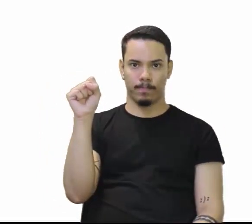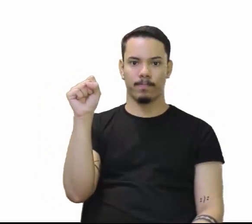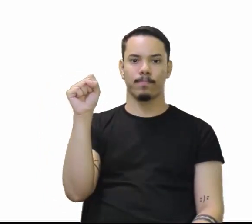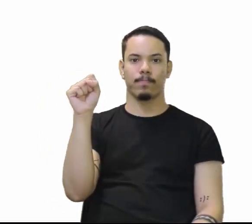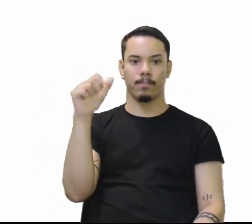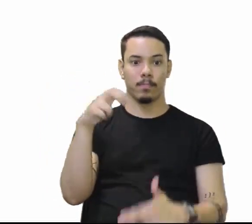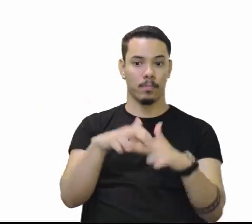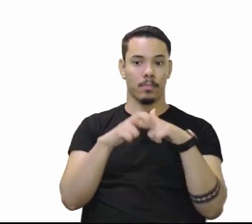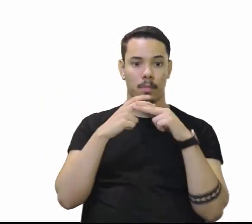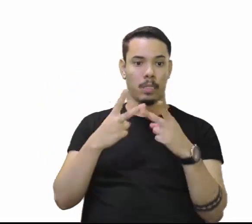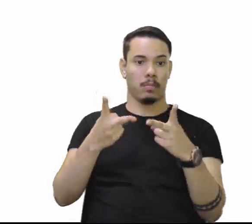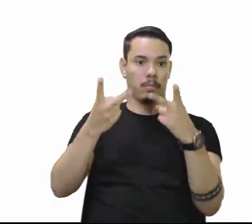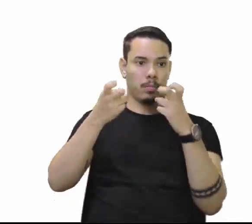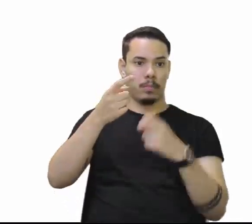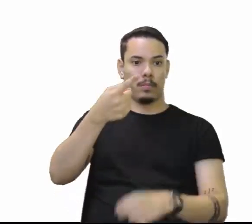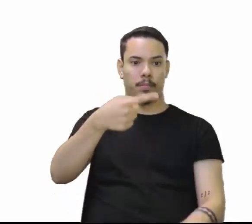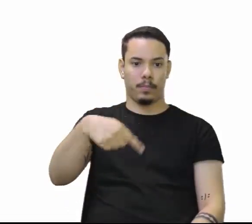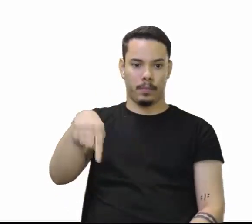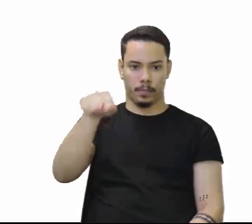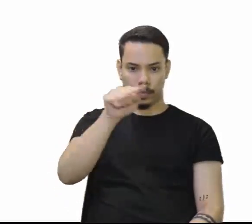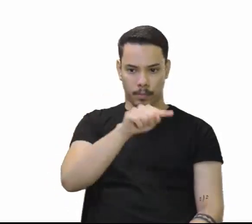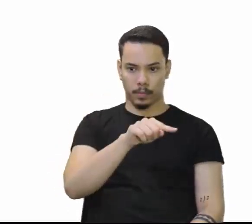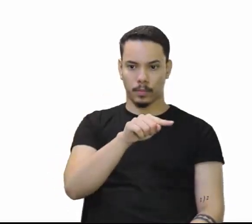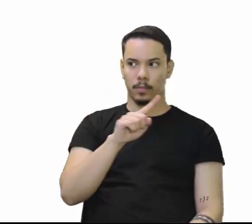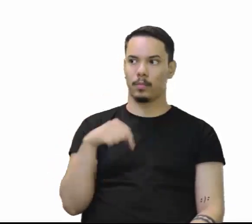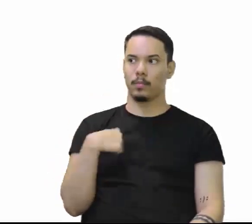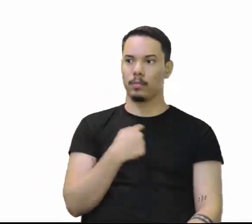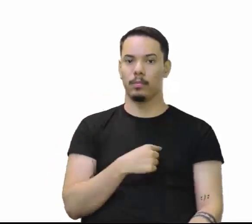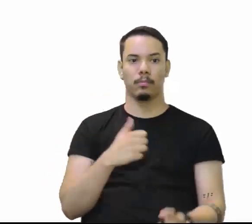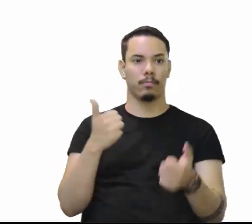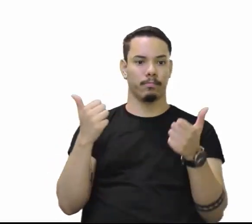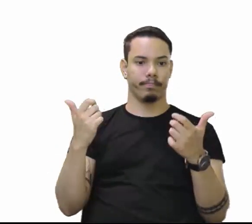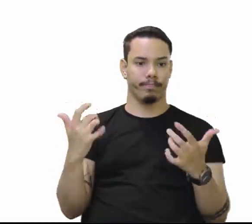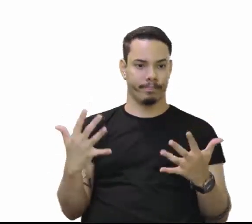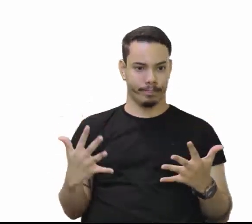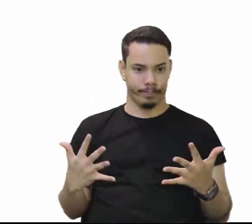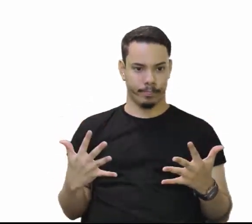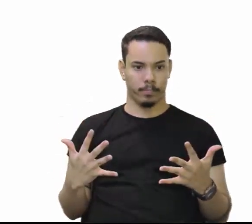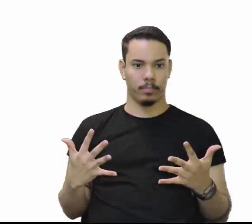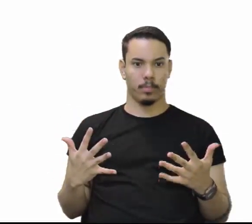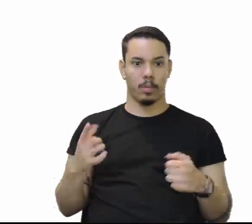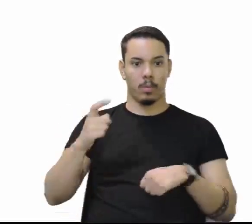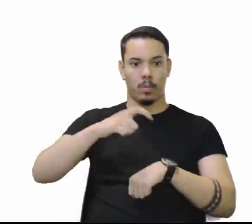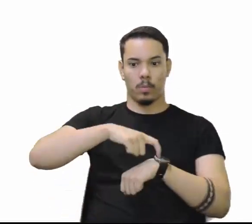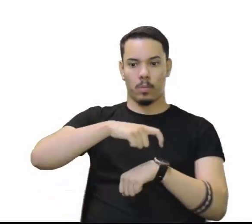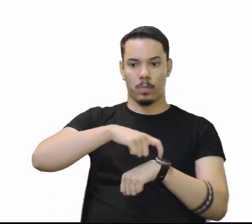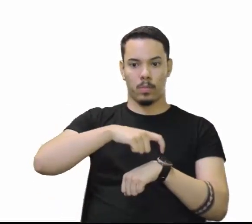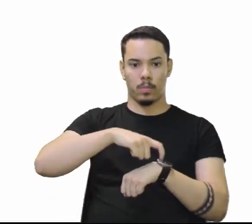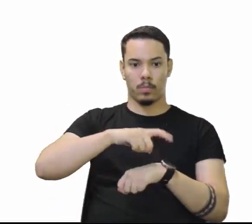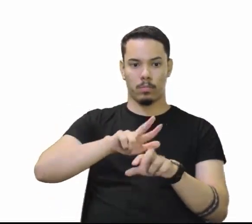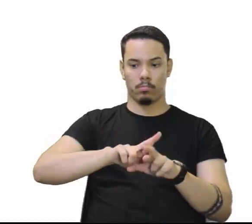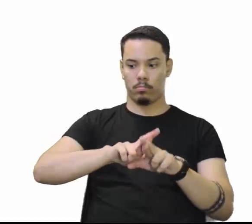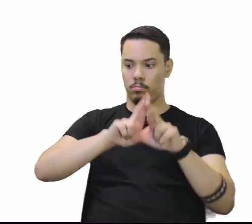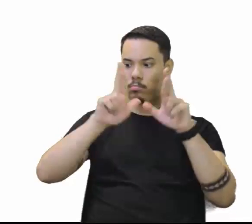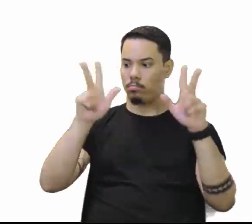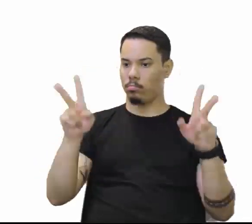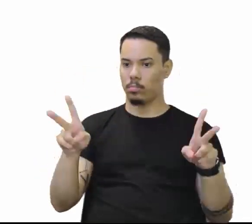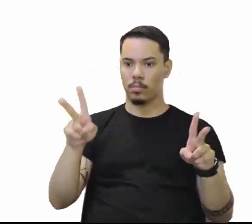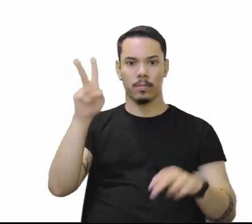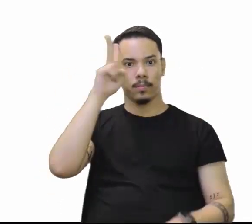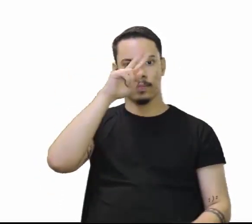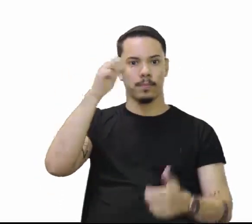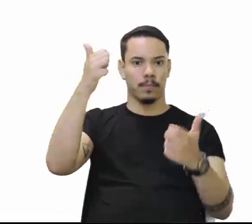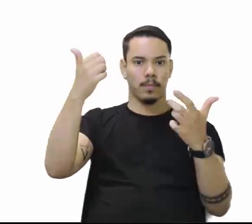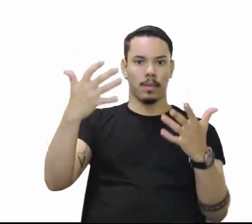Então, percebam vocês, nós estamos em dois momentos. Lembra da